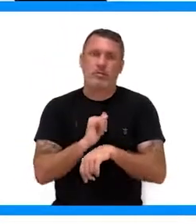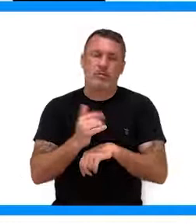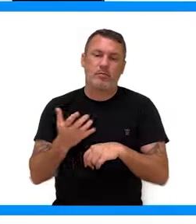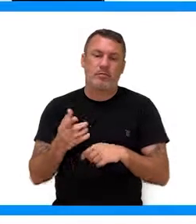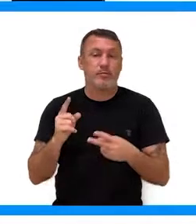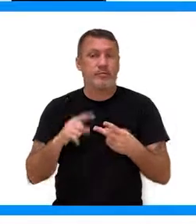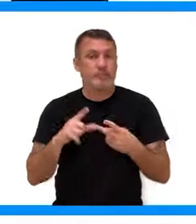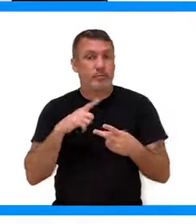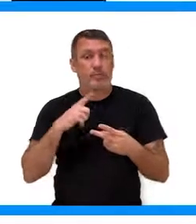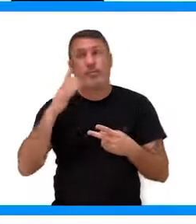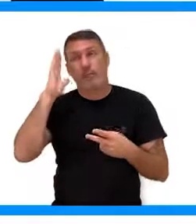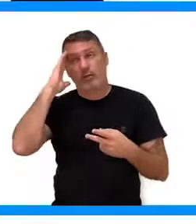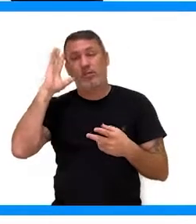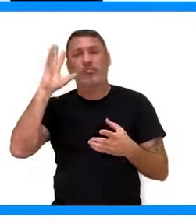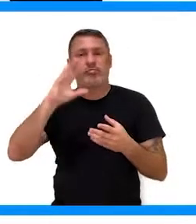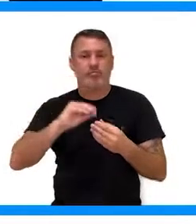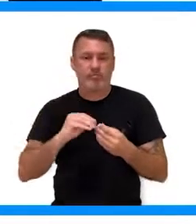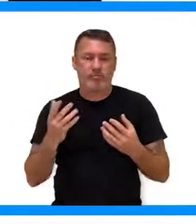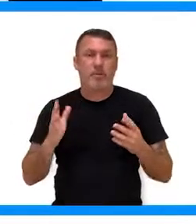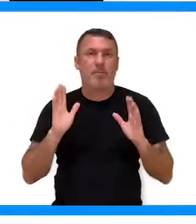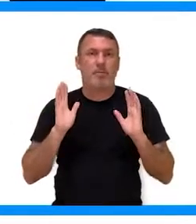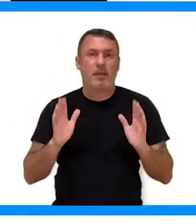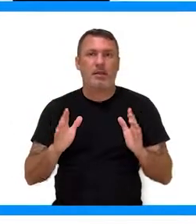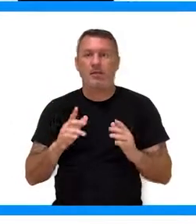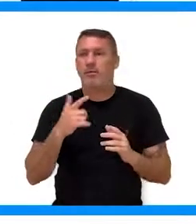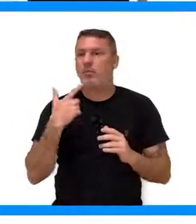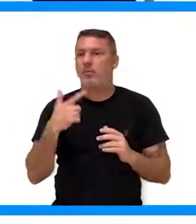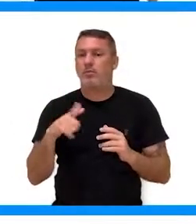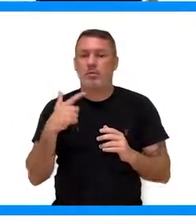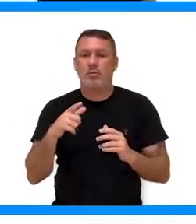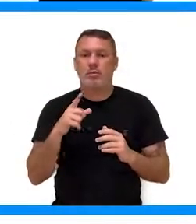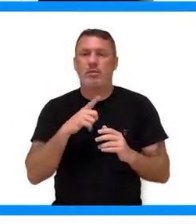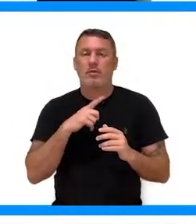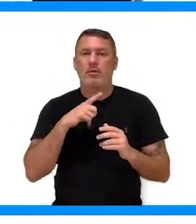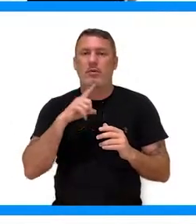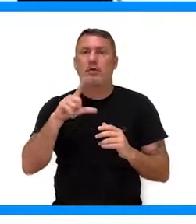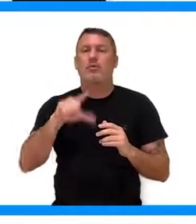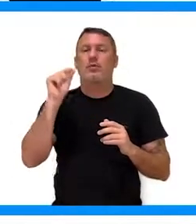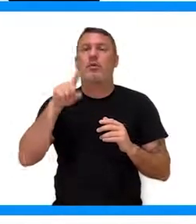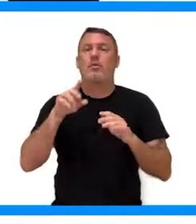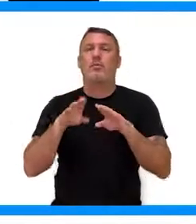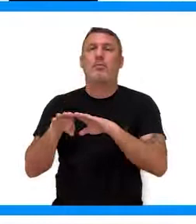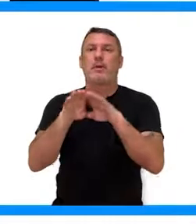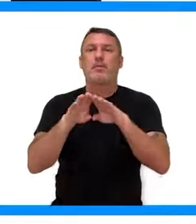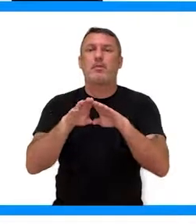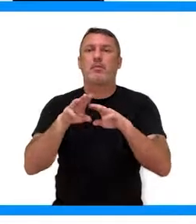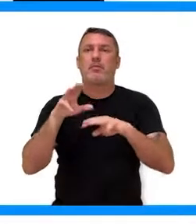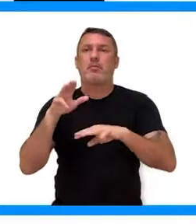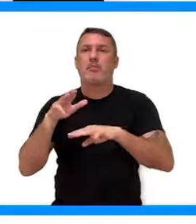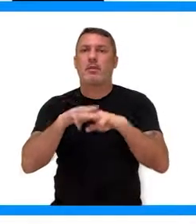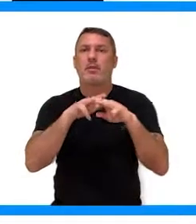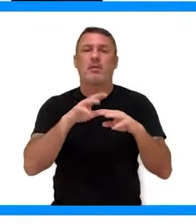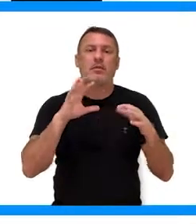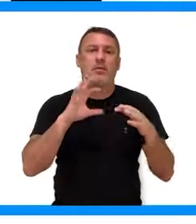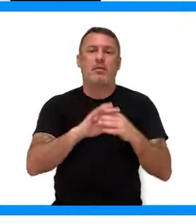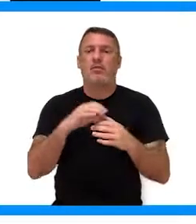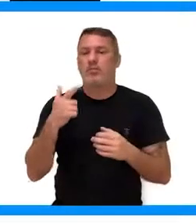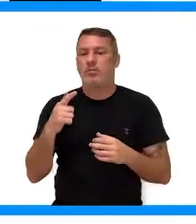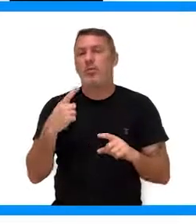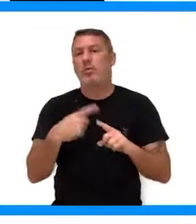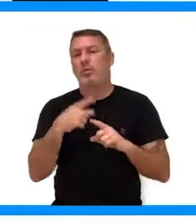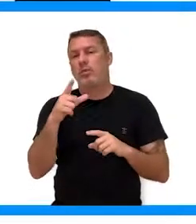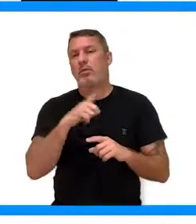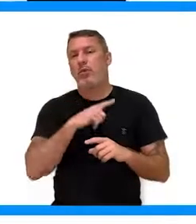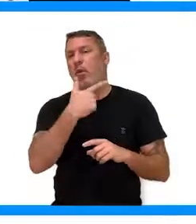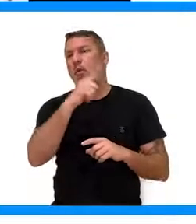uma estratégia, existe um entendimento, porém isso nós não vamos conseguir definir aqui um padrão matemático,